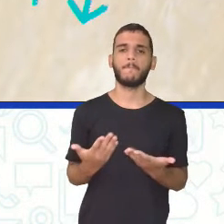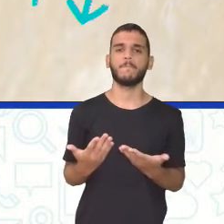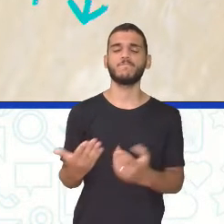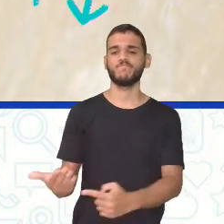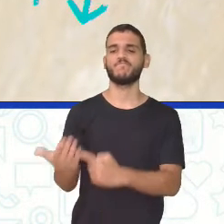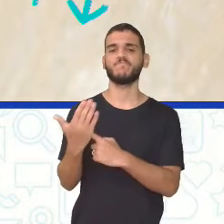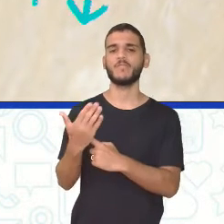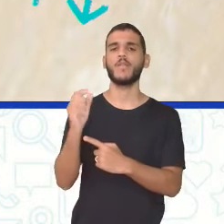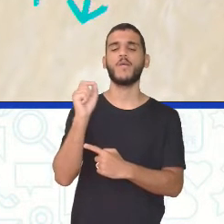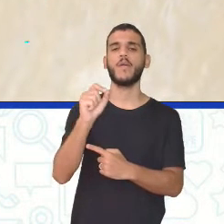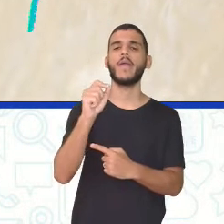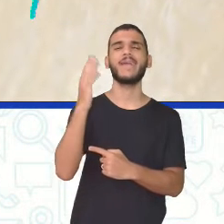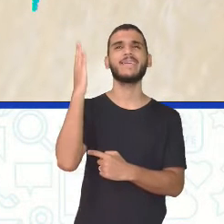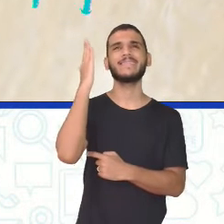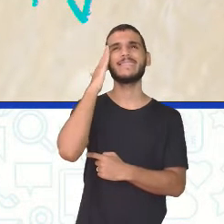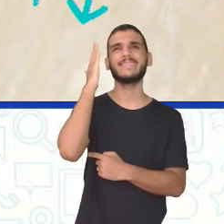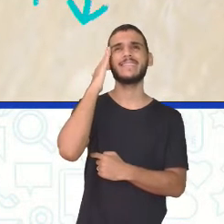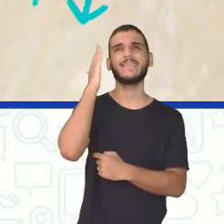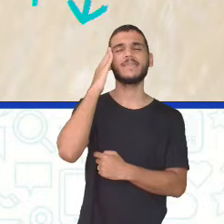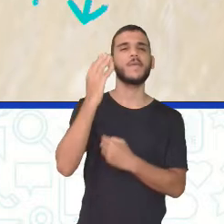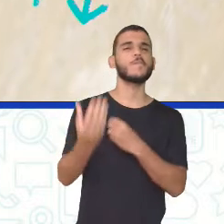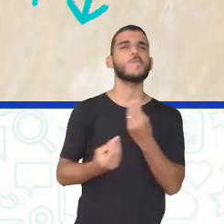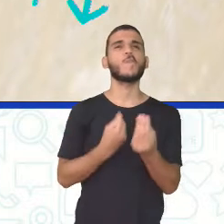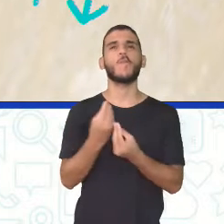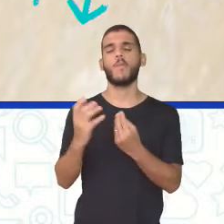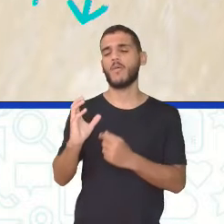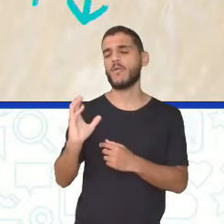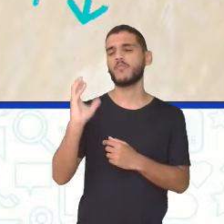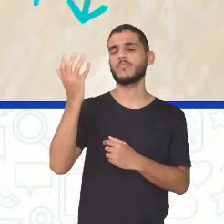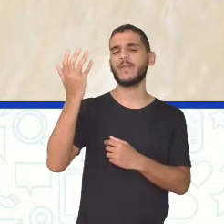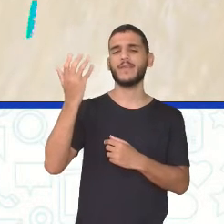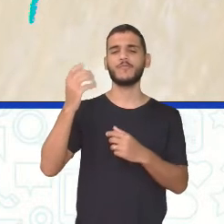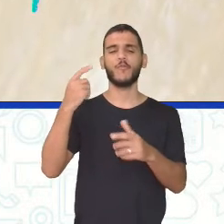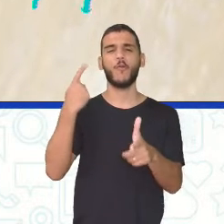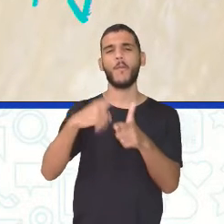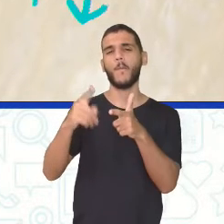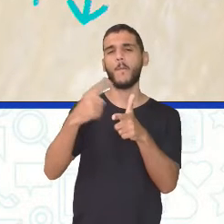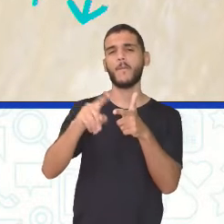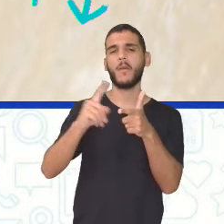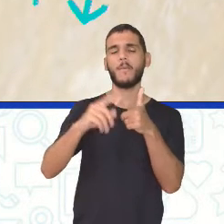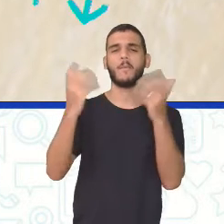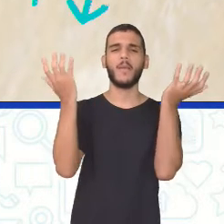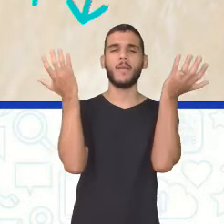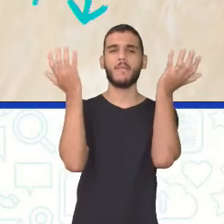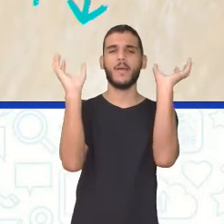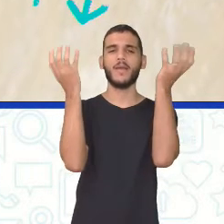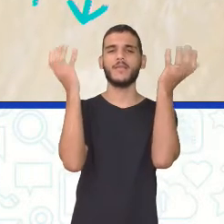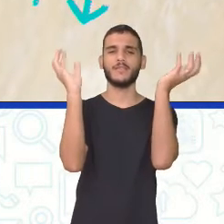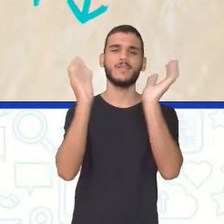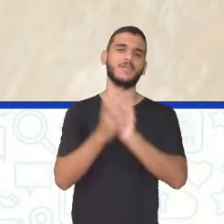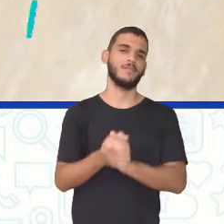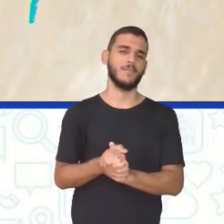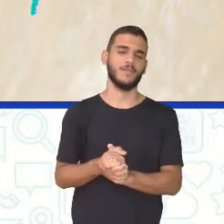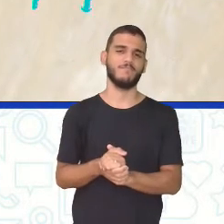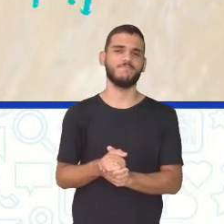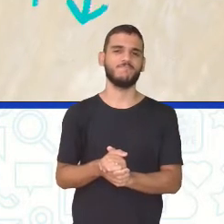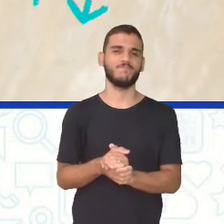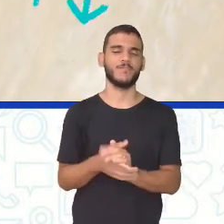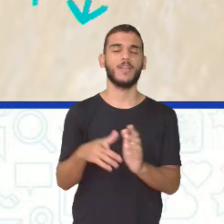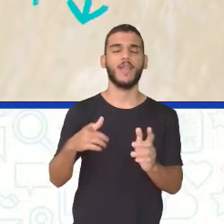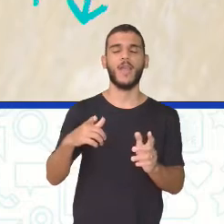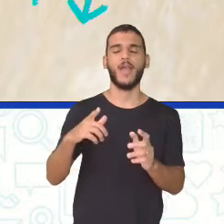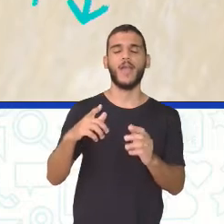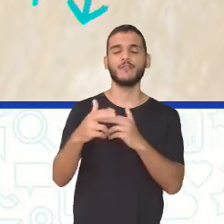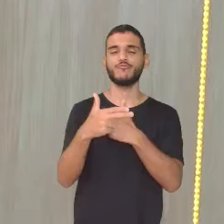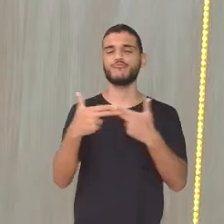né, os fenômenos climáticos, por exemplo, as questões, né, ambientais, que são o